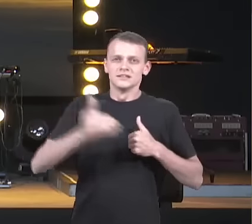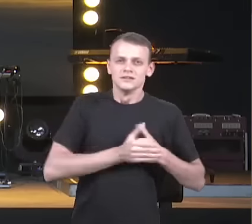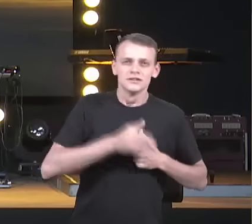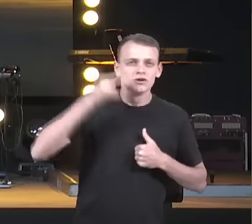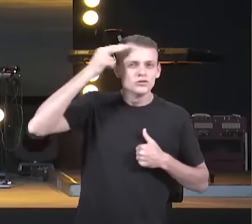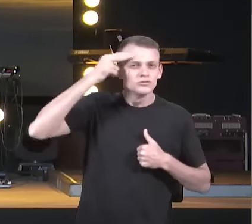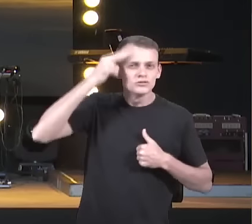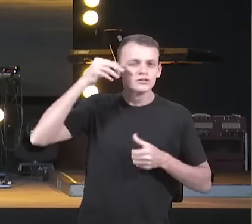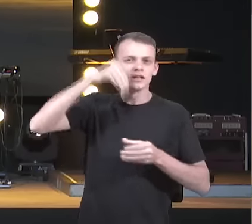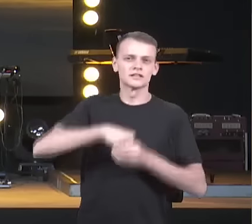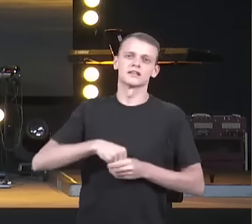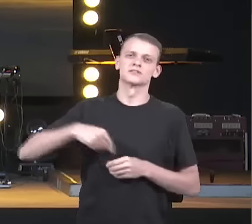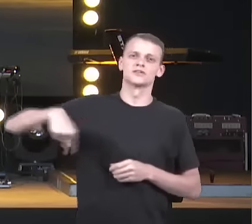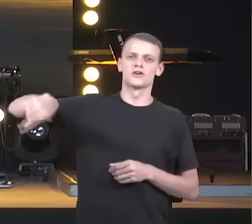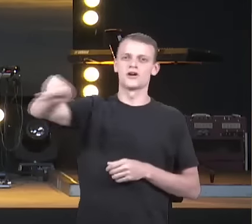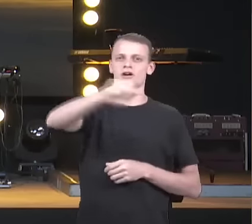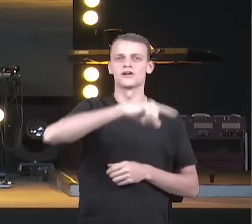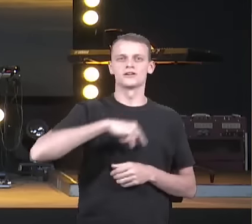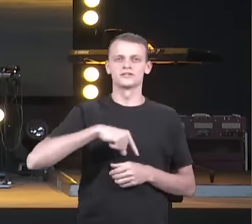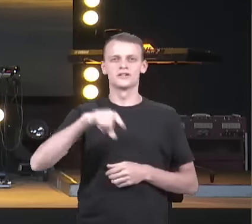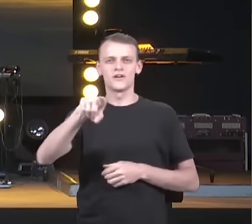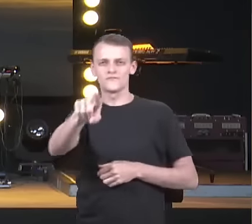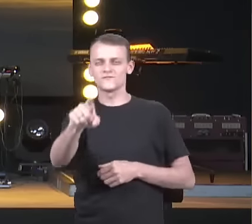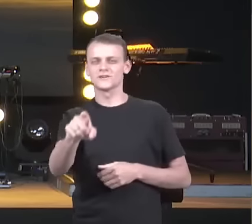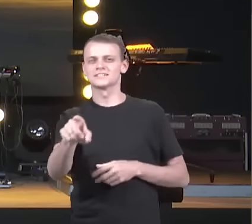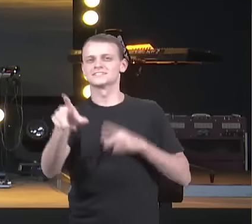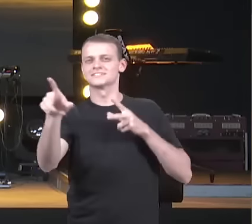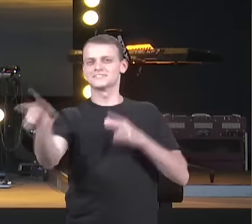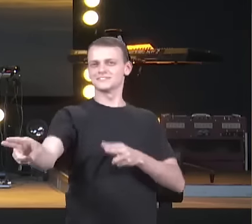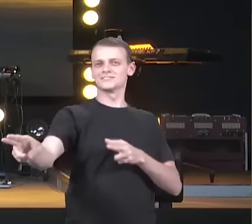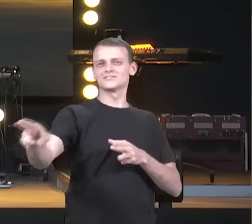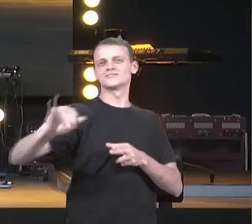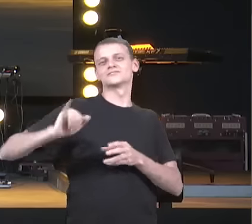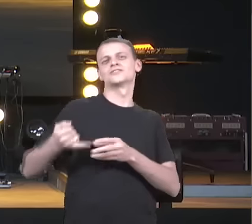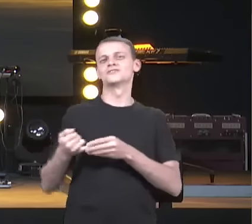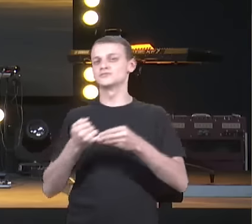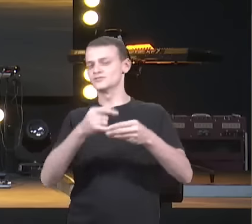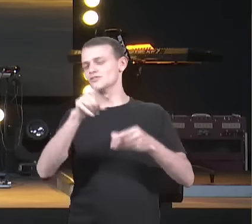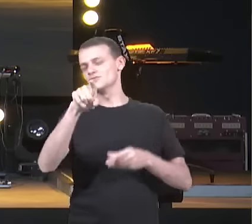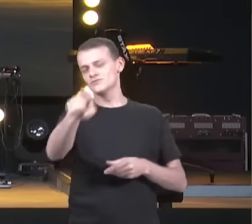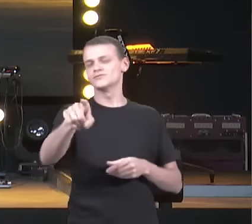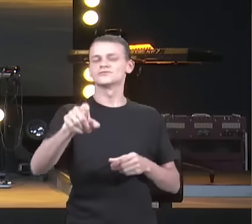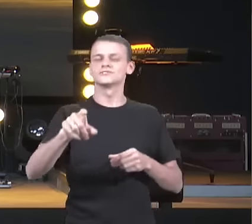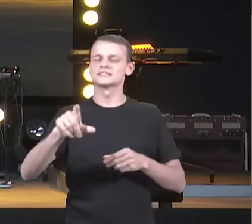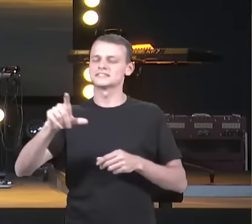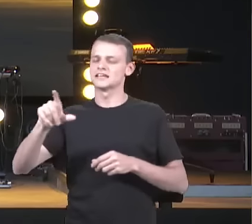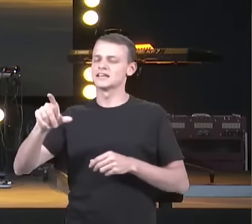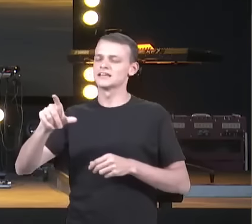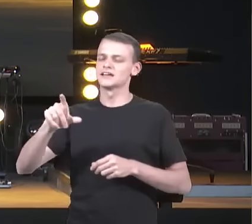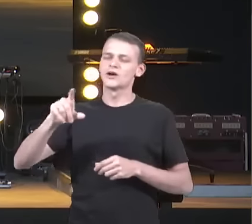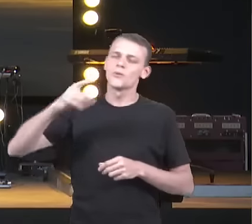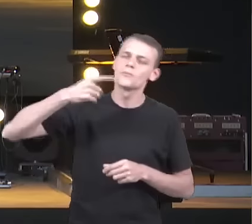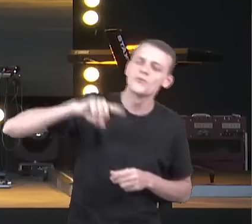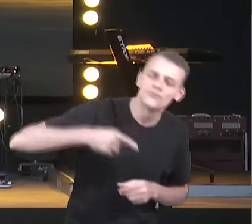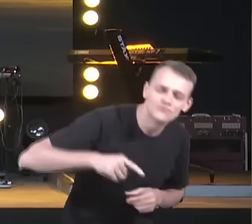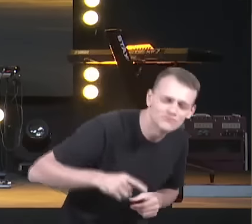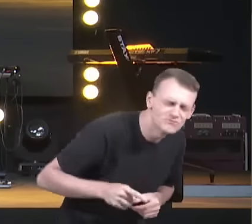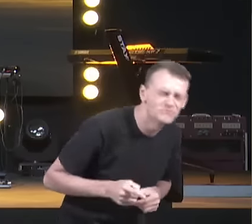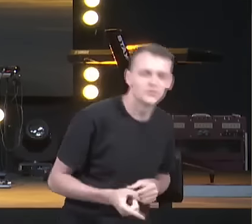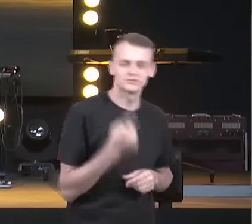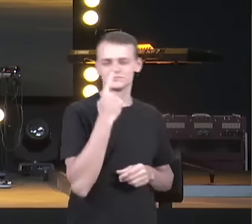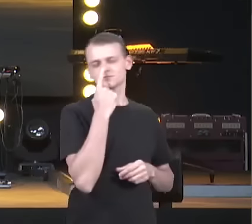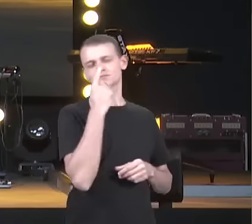globais dentro de nós. Se você é como José, você pode estar no processo de profunda transformação.